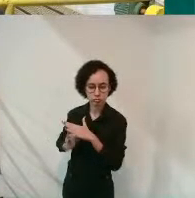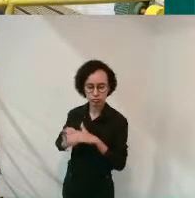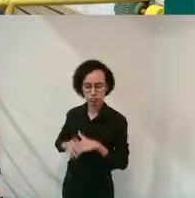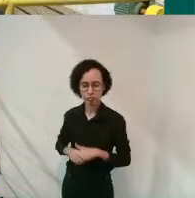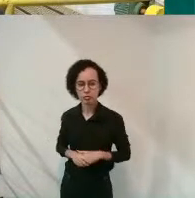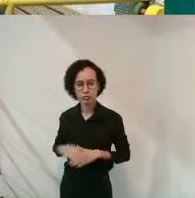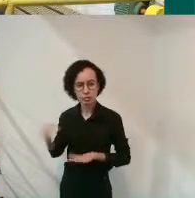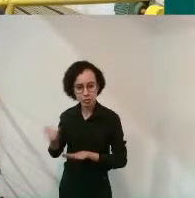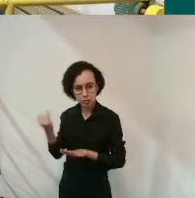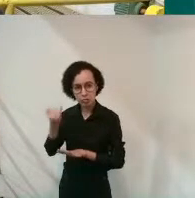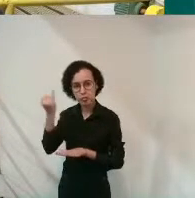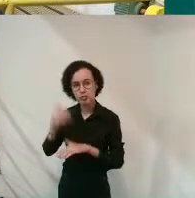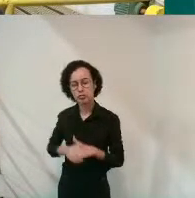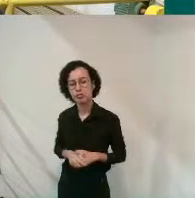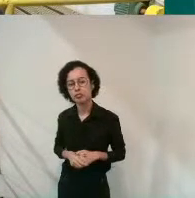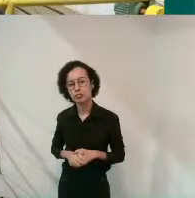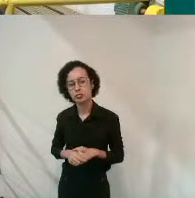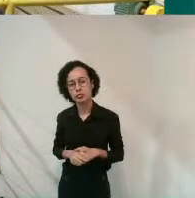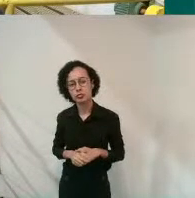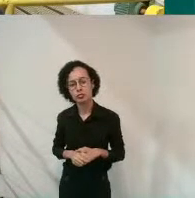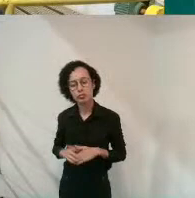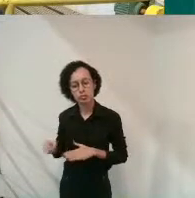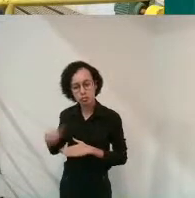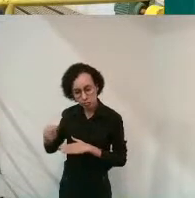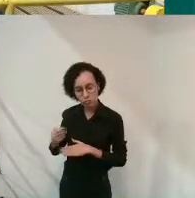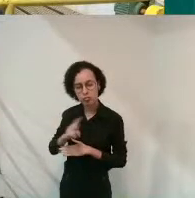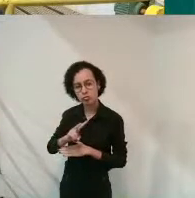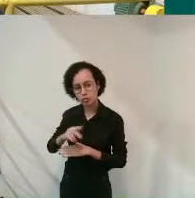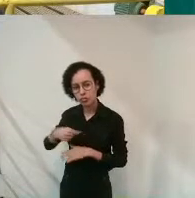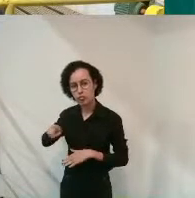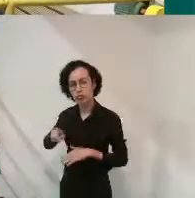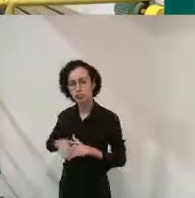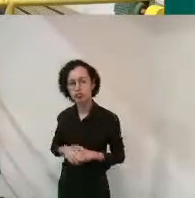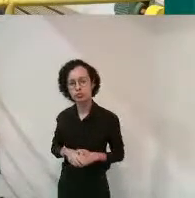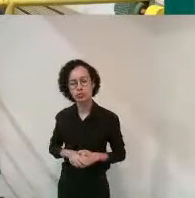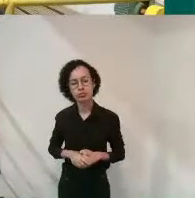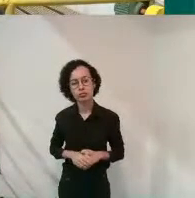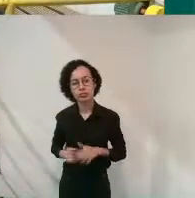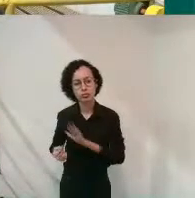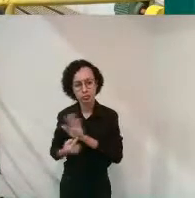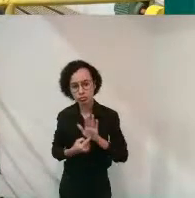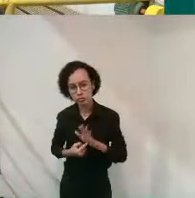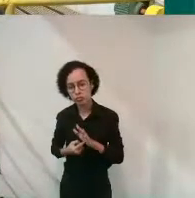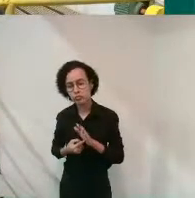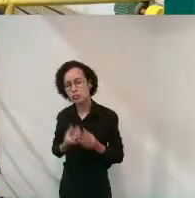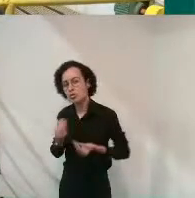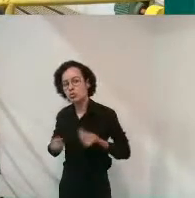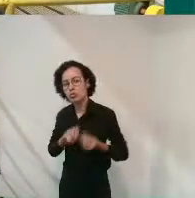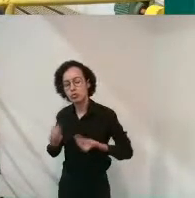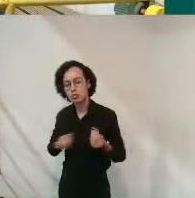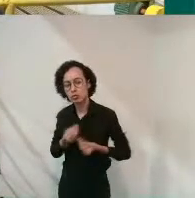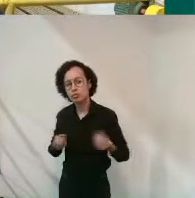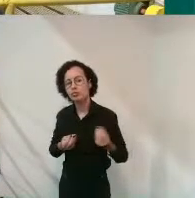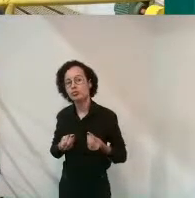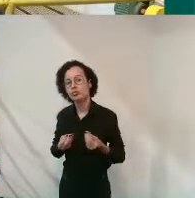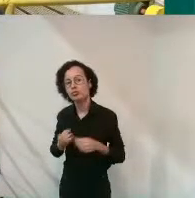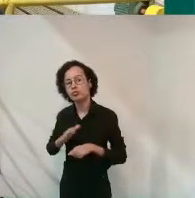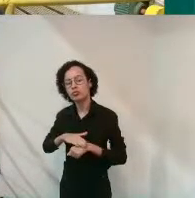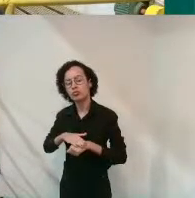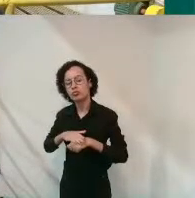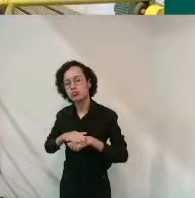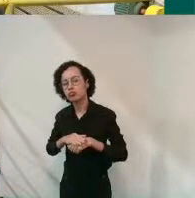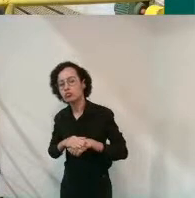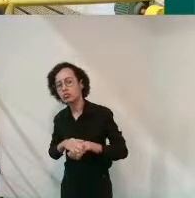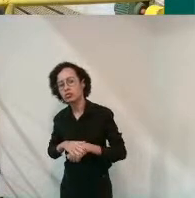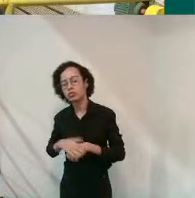muito importante, irei posteriormente, e mostra como pode ser feito de forma adequada a separação